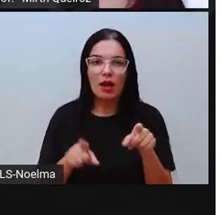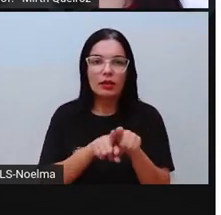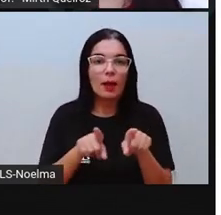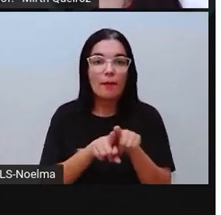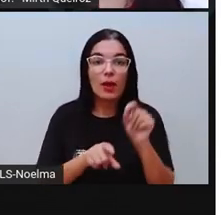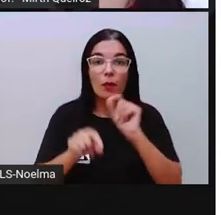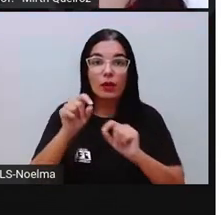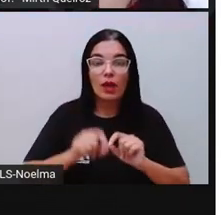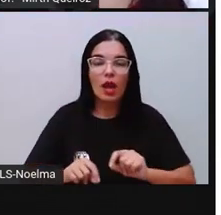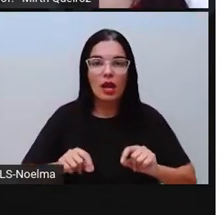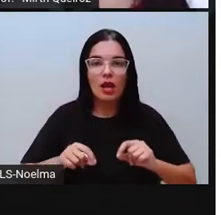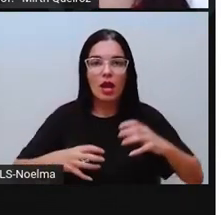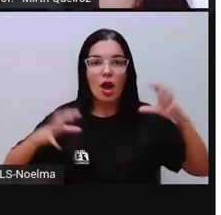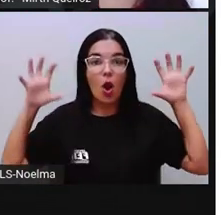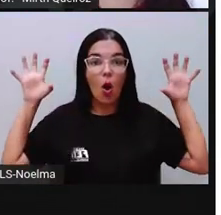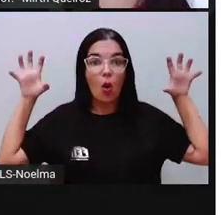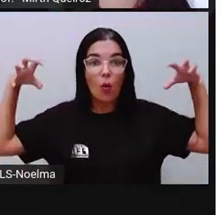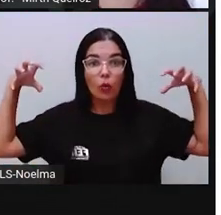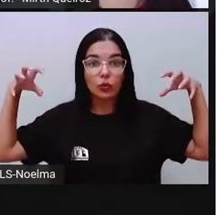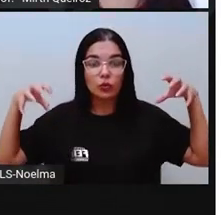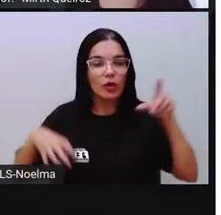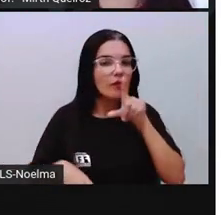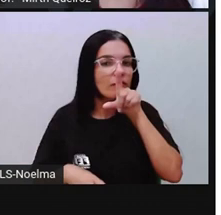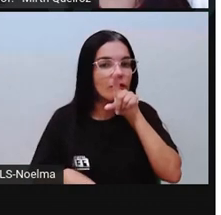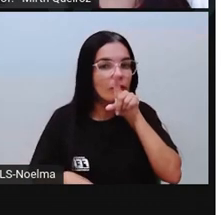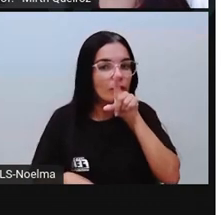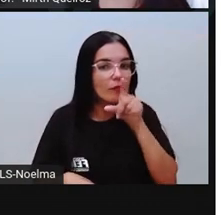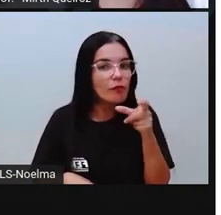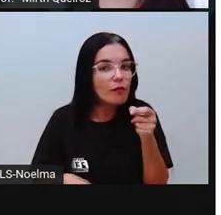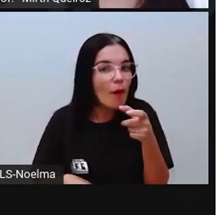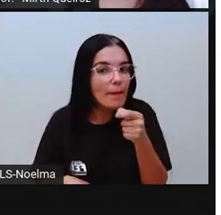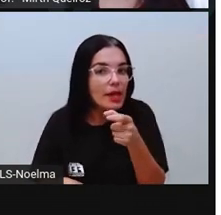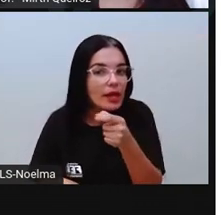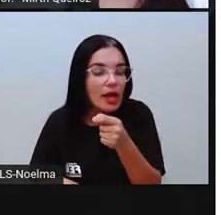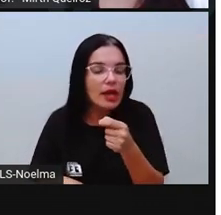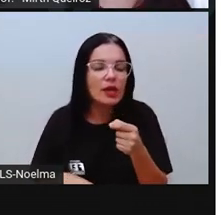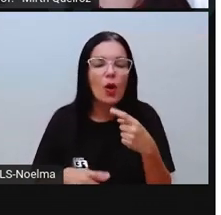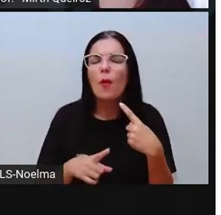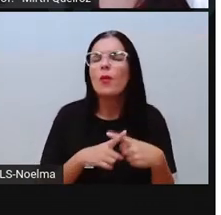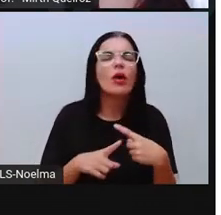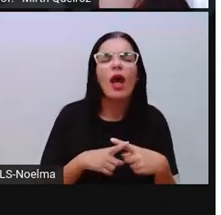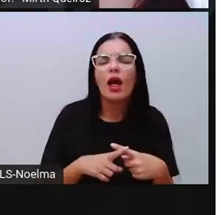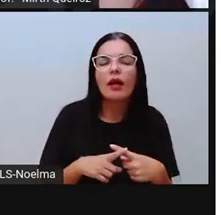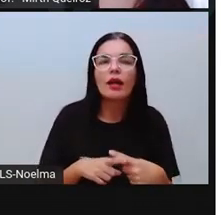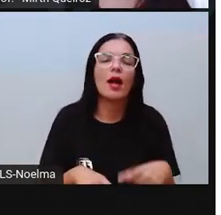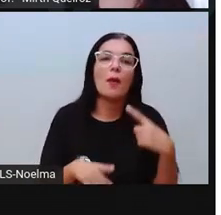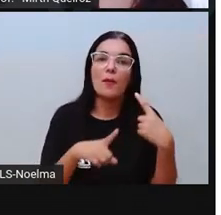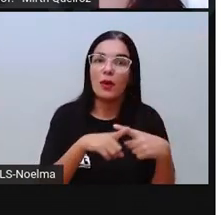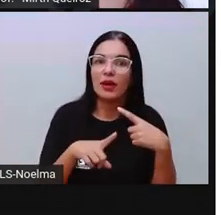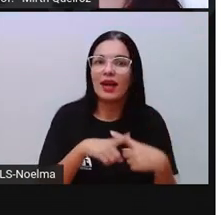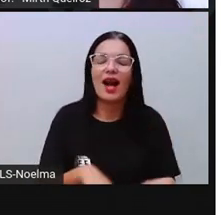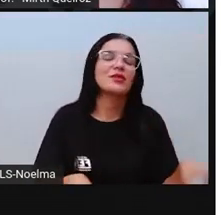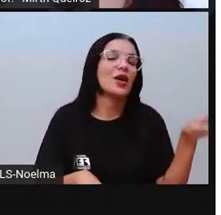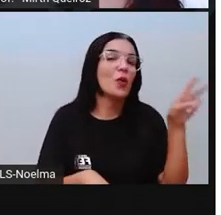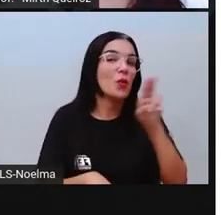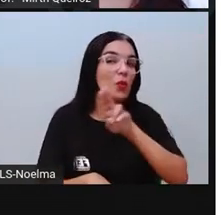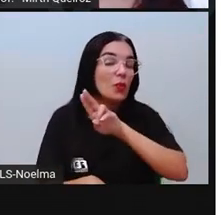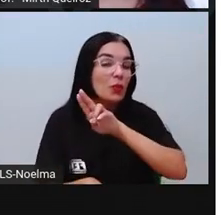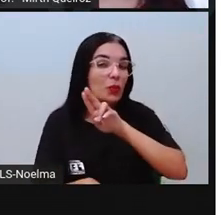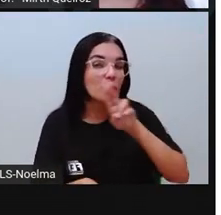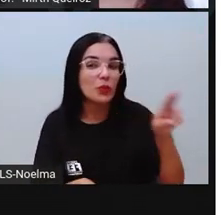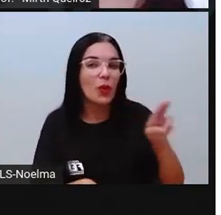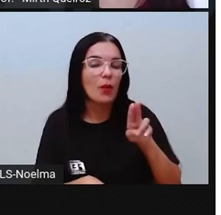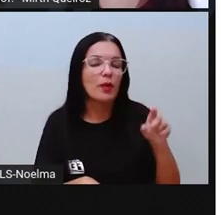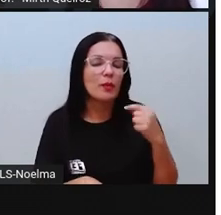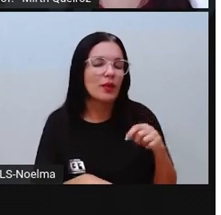urso-formigueiro gigante, ele recebe esse nome por conta do tipo de alimento, né, dele, que neste caso são insetos e eles